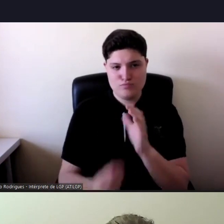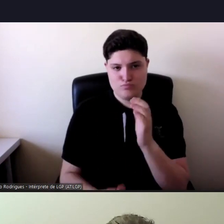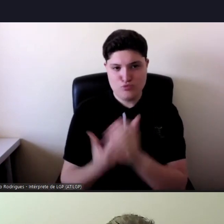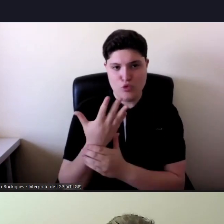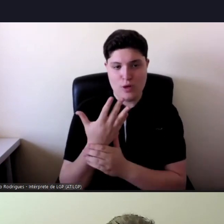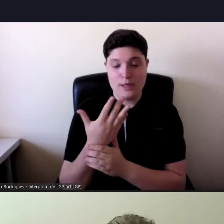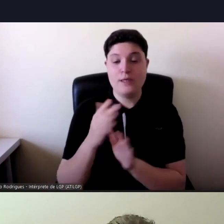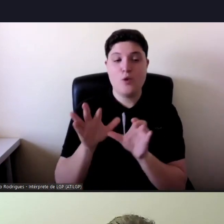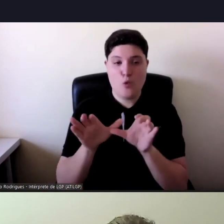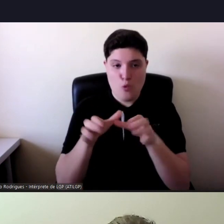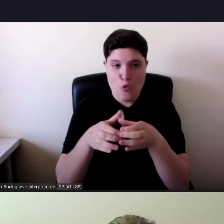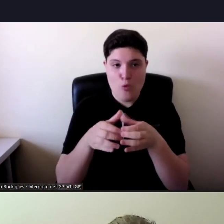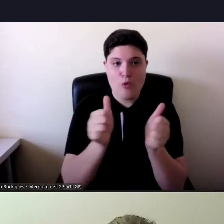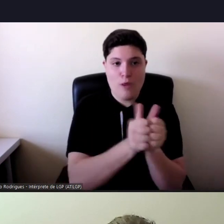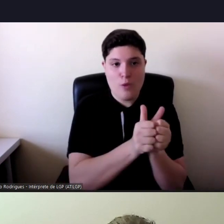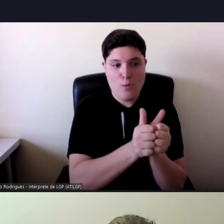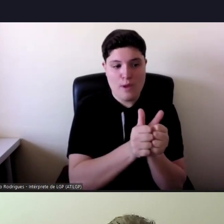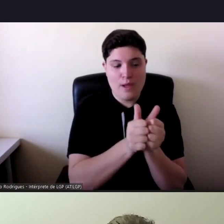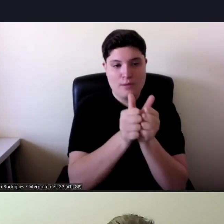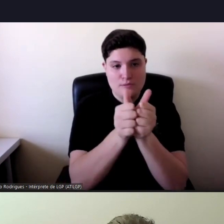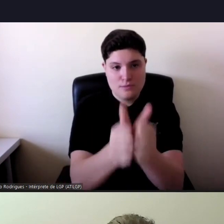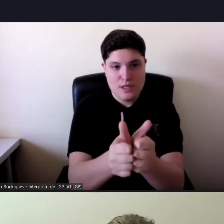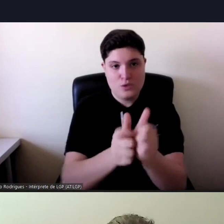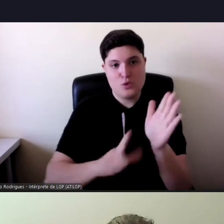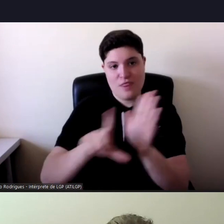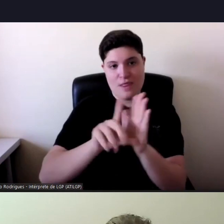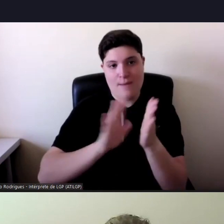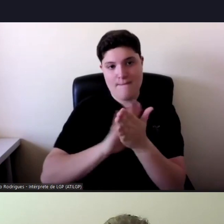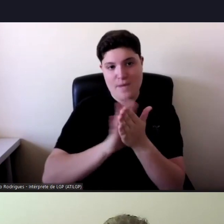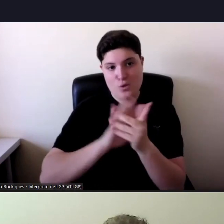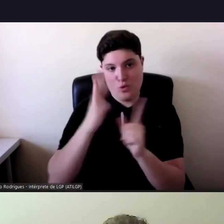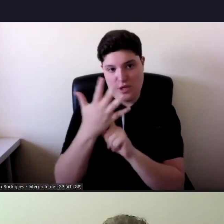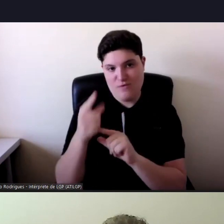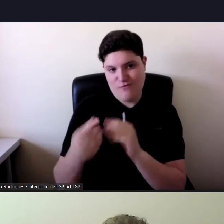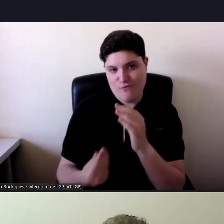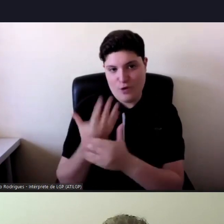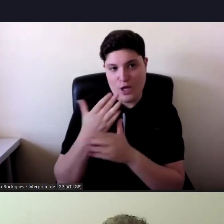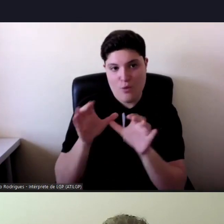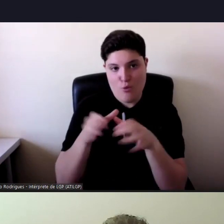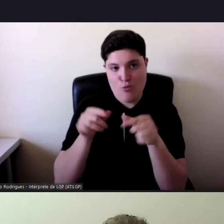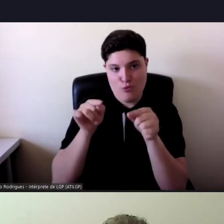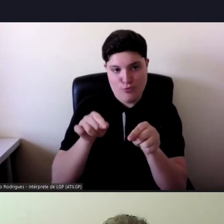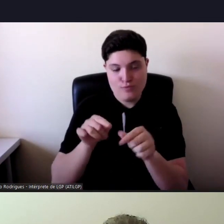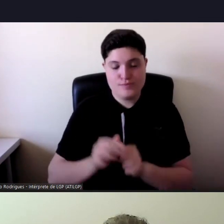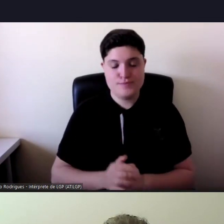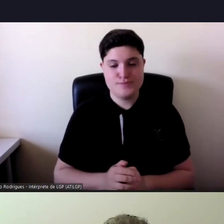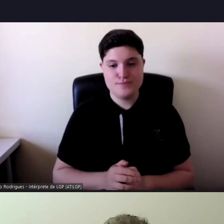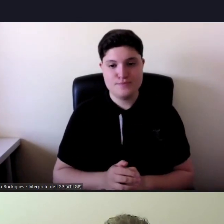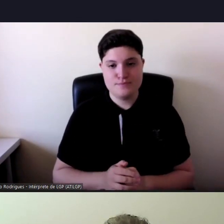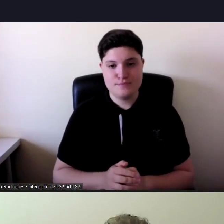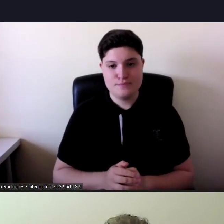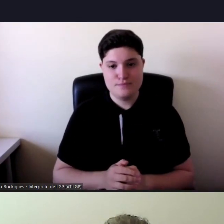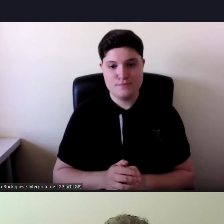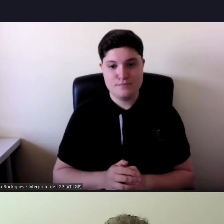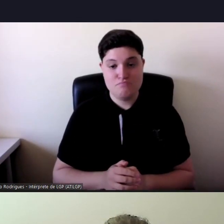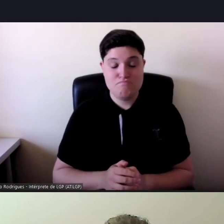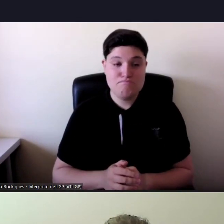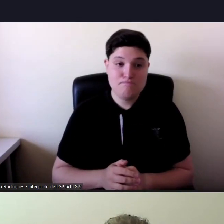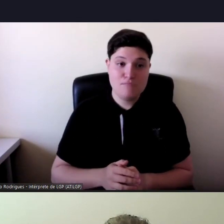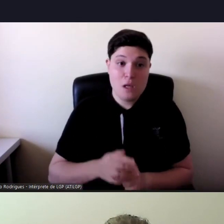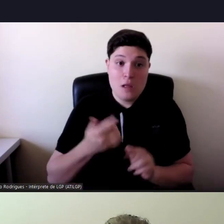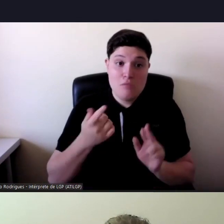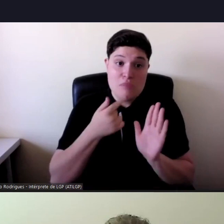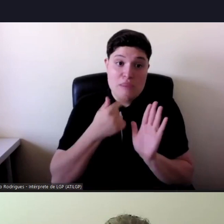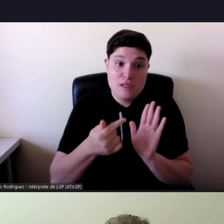humanidade, mas antes as alterações a esse património comum, isto é, a degradação do clima